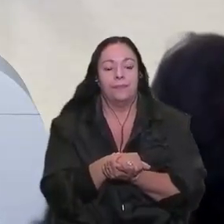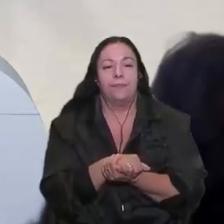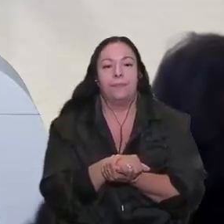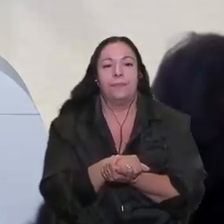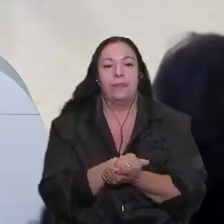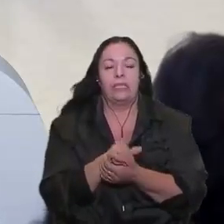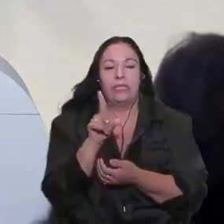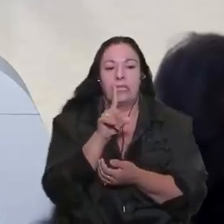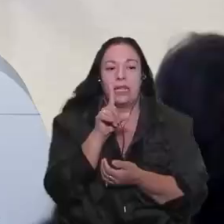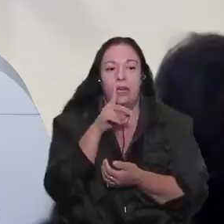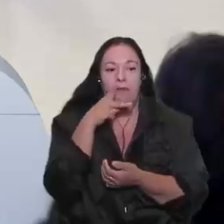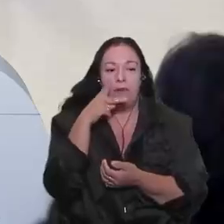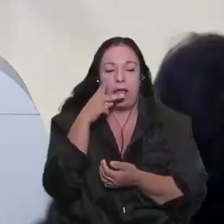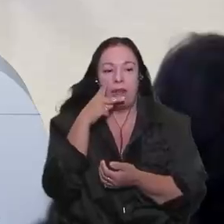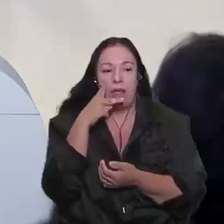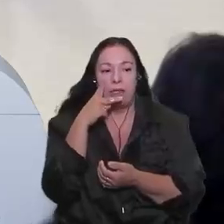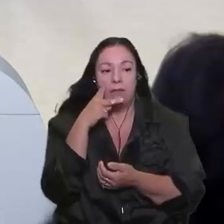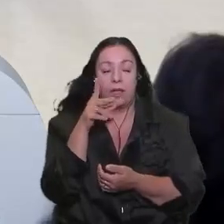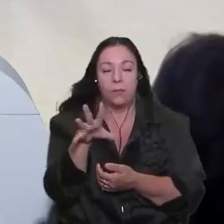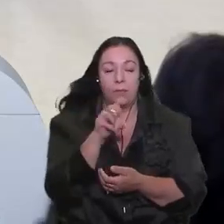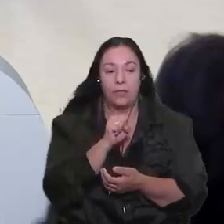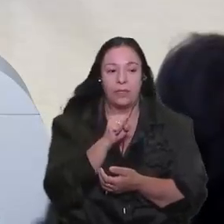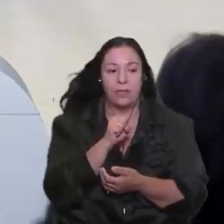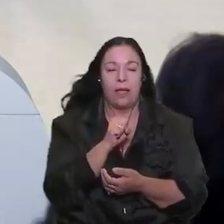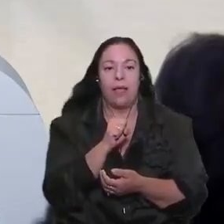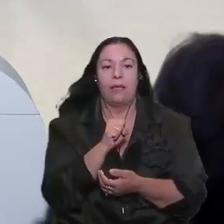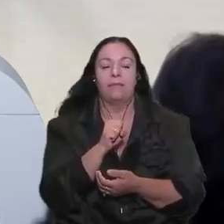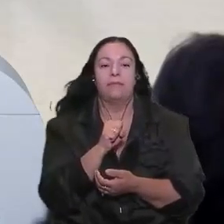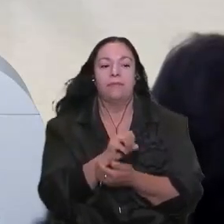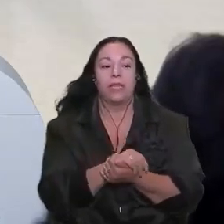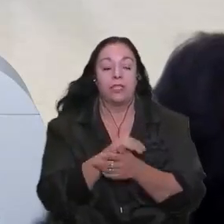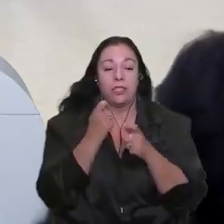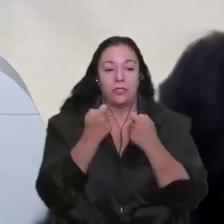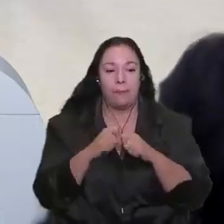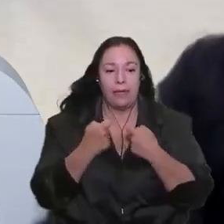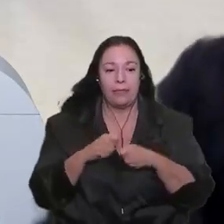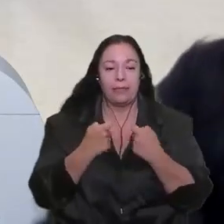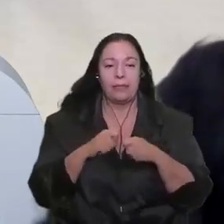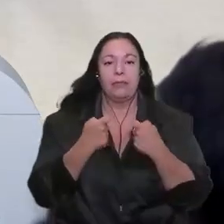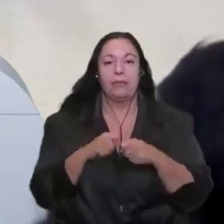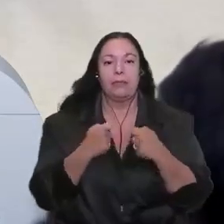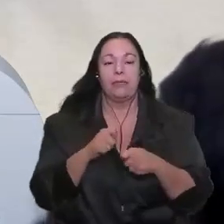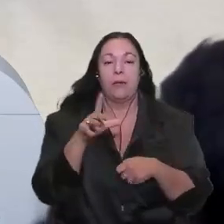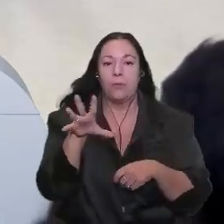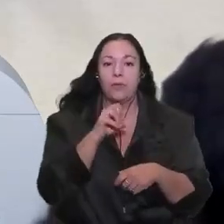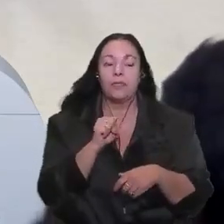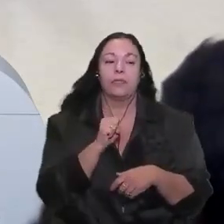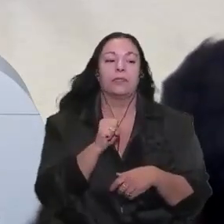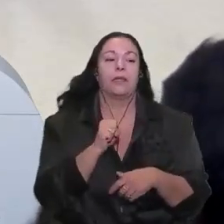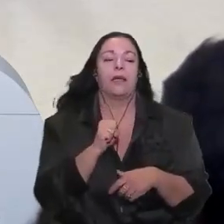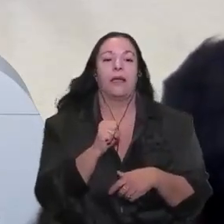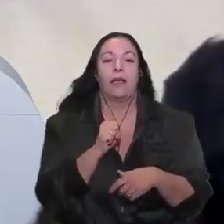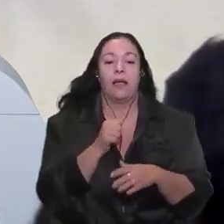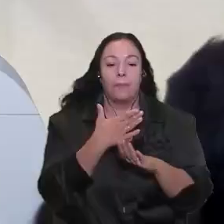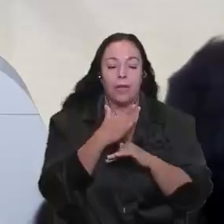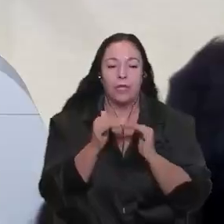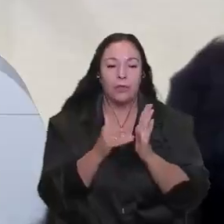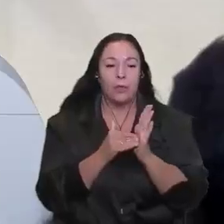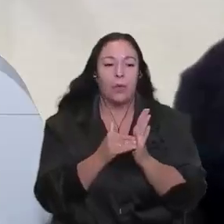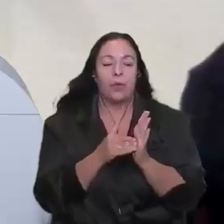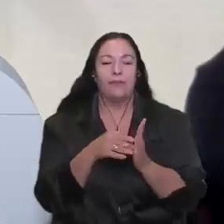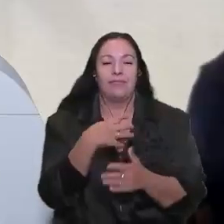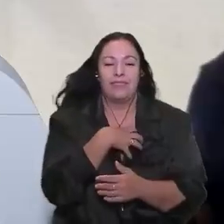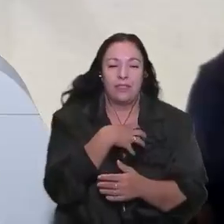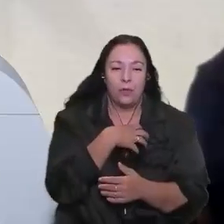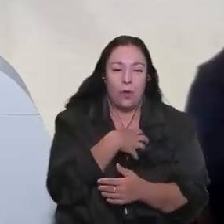continue não falando e não tentando buscar soluções para isso, né? A gente precisa buscar soluções para todos os sintomas